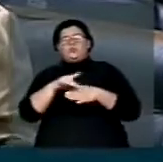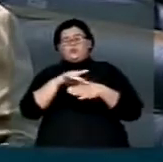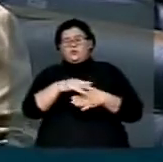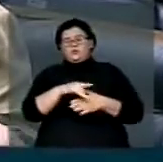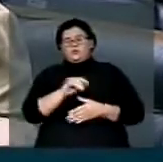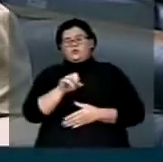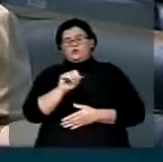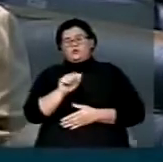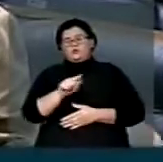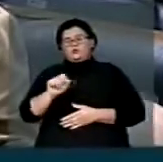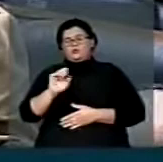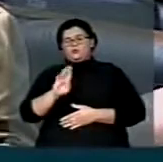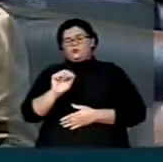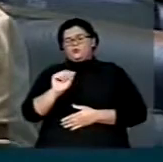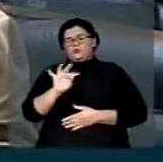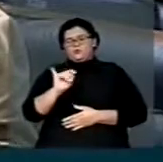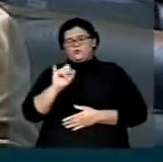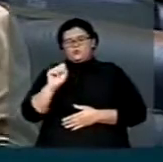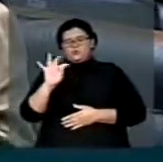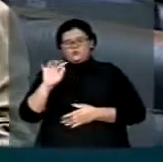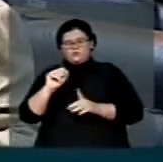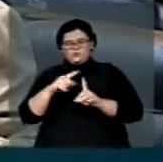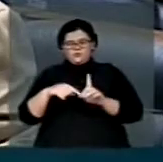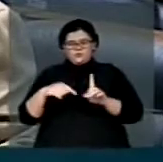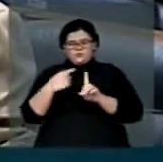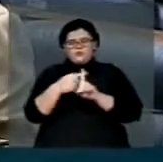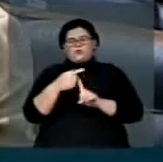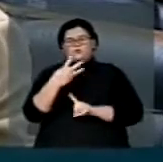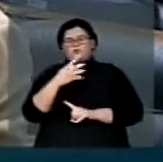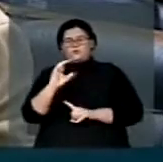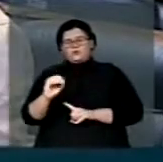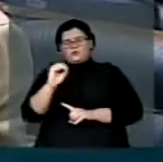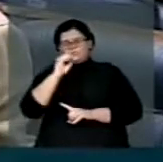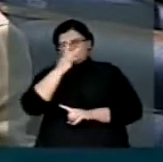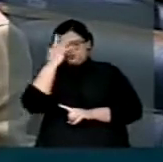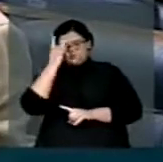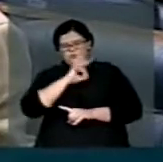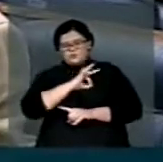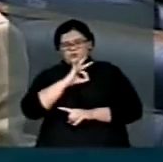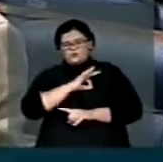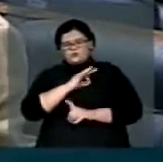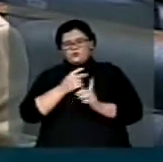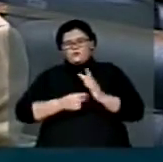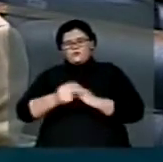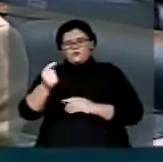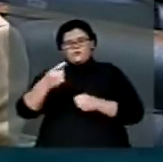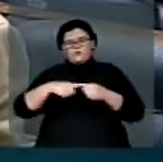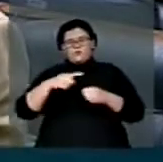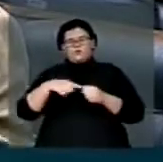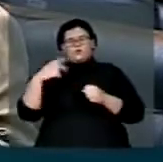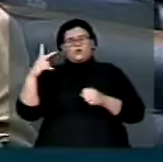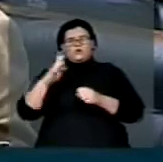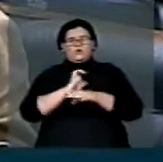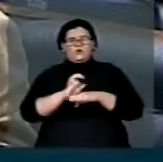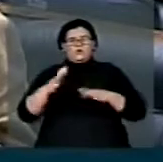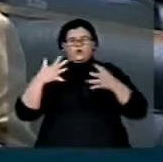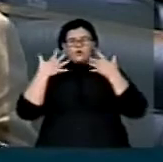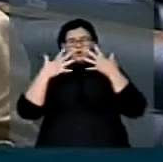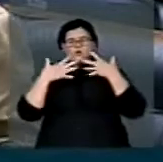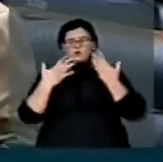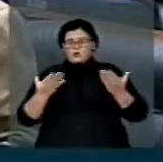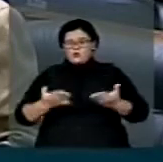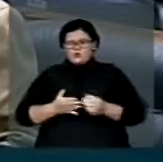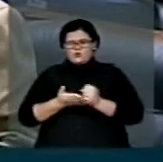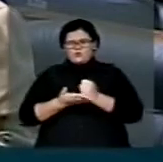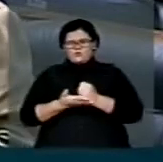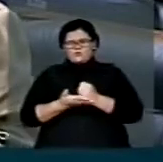Jacira e 40 outros agentes prisionais que foram para o Estado Alegres. Agora estamos aí também para fortalecer